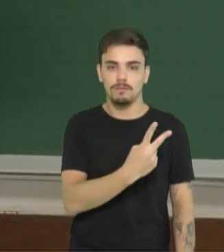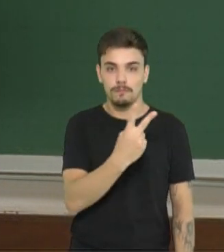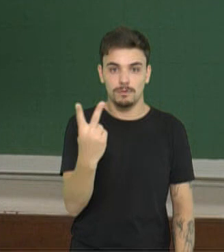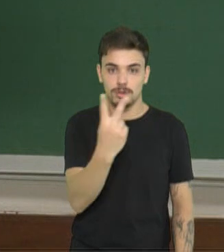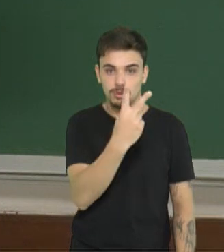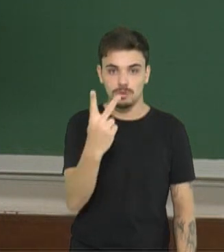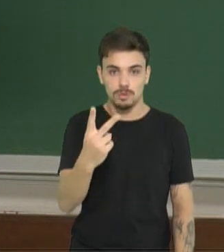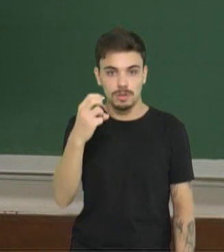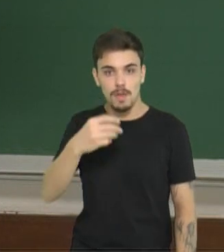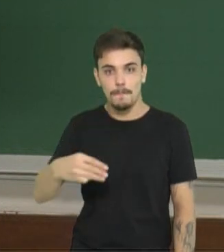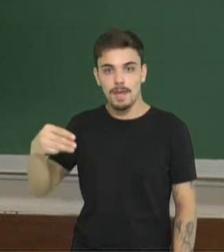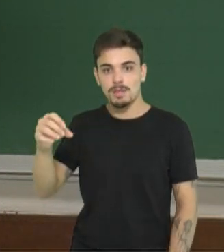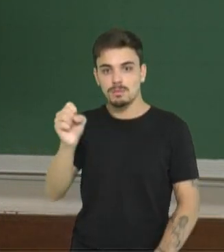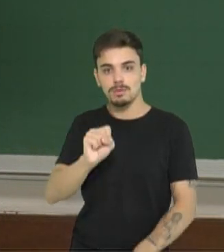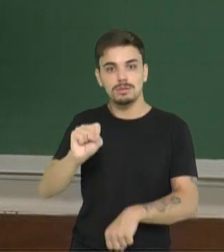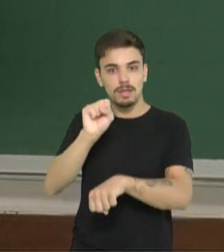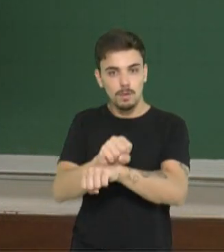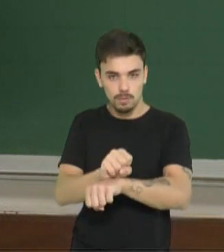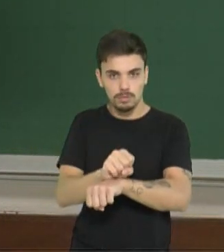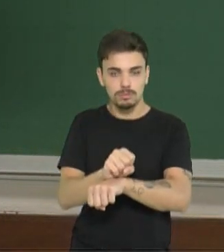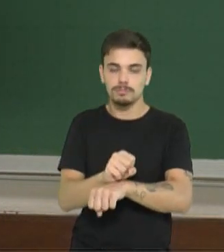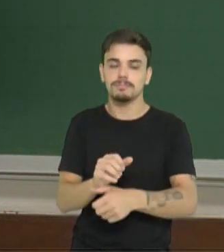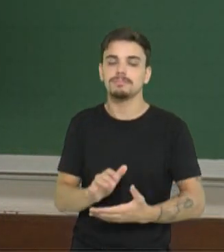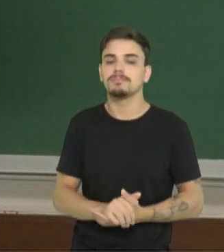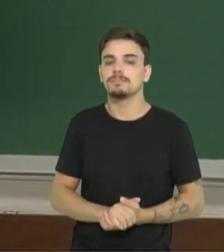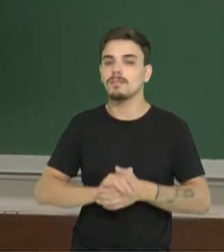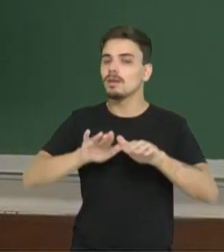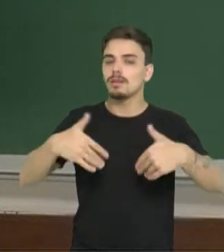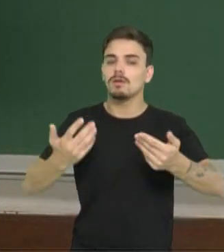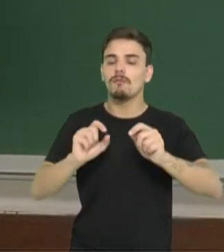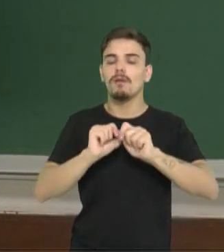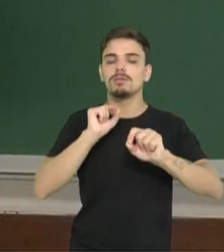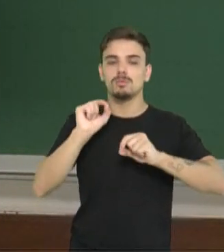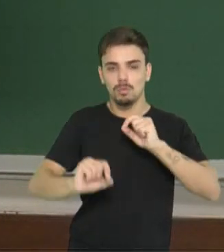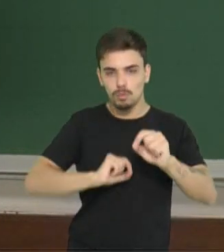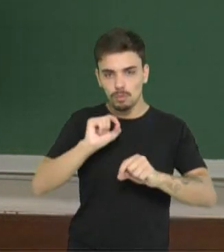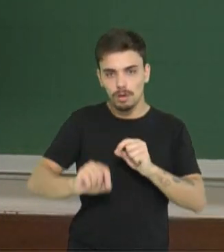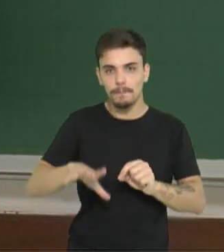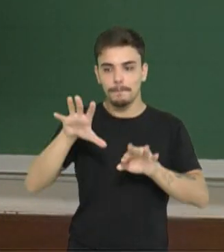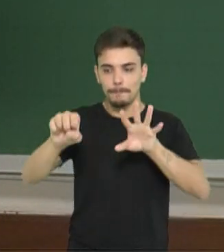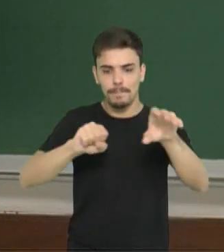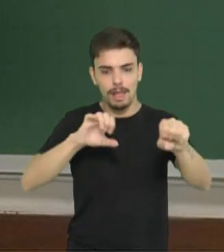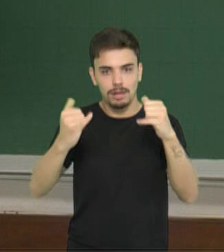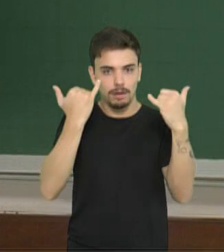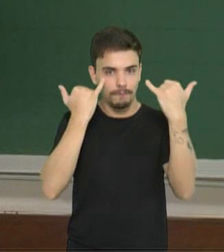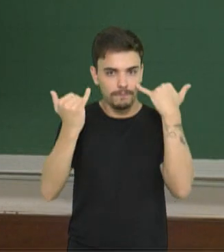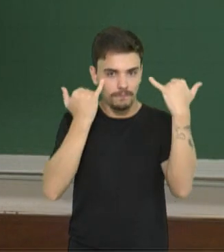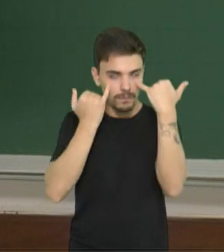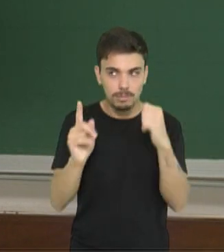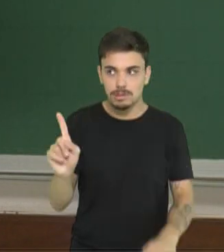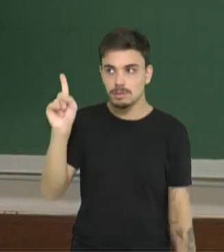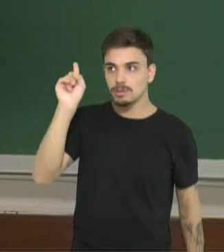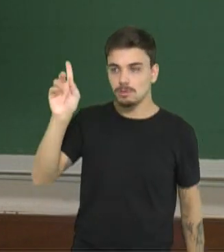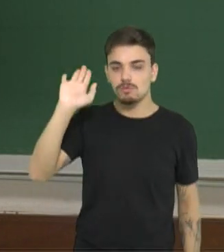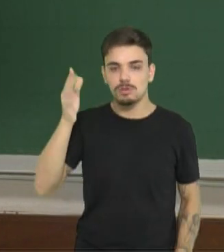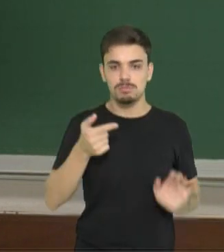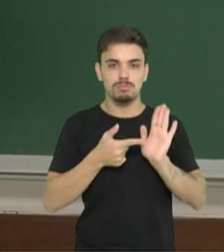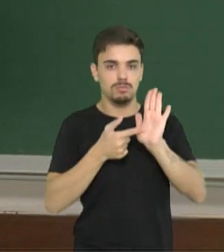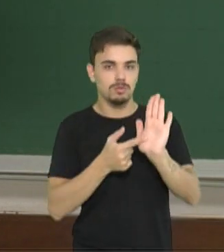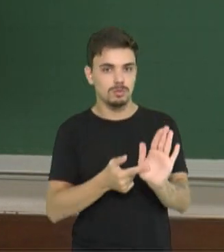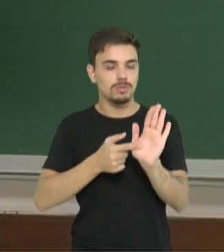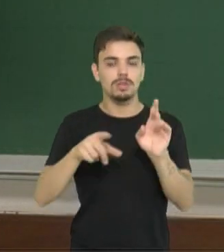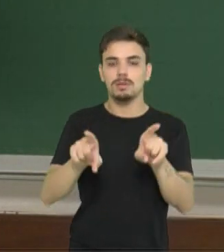por segundo, né, de velocidade. Então, o que a gente faz? A gente pega esses dados, a gente já levantou esses dados